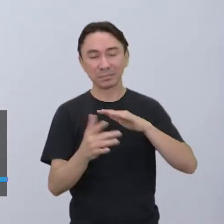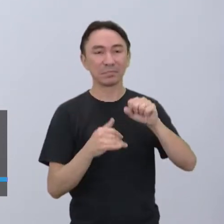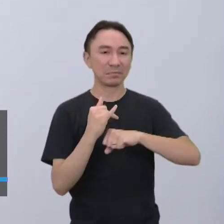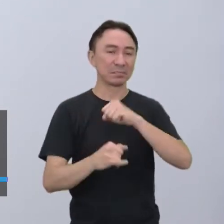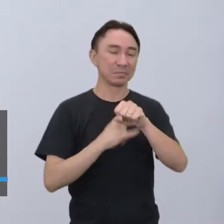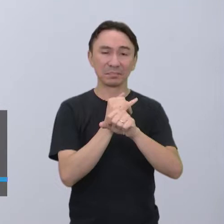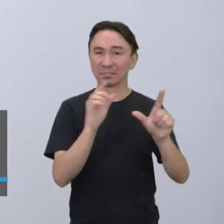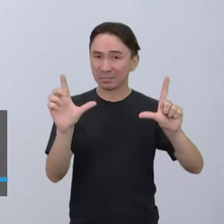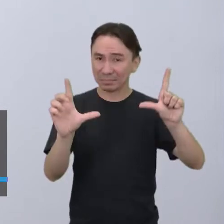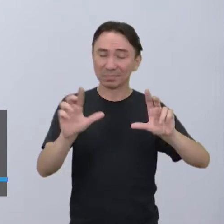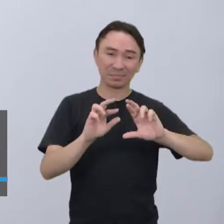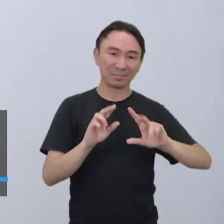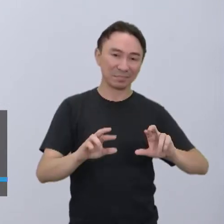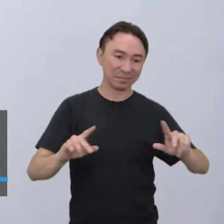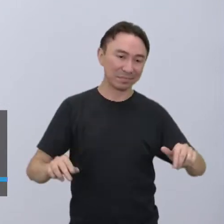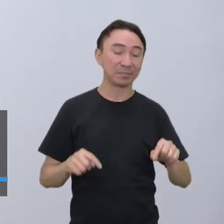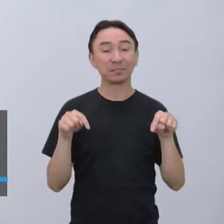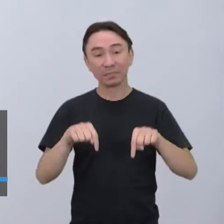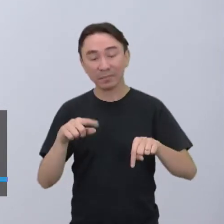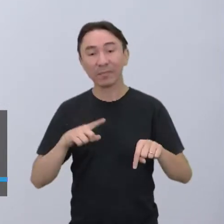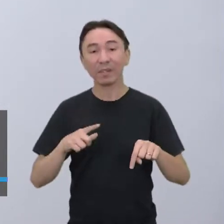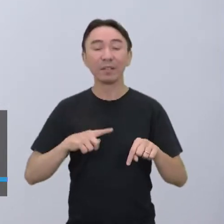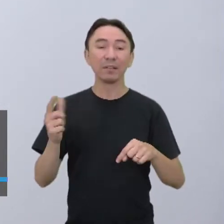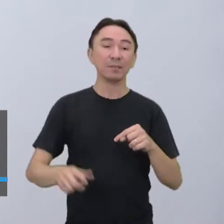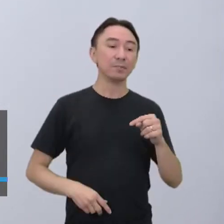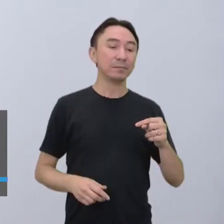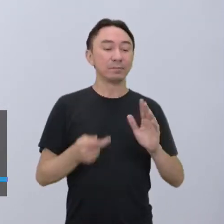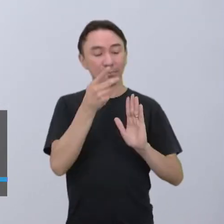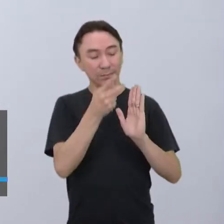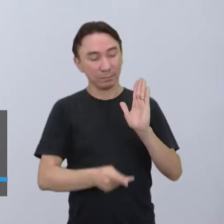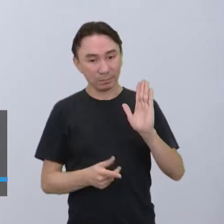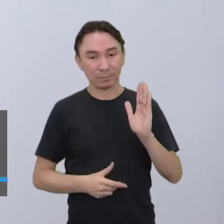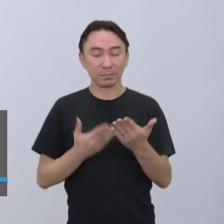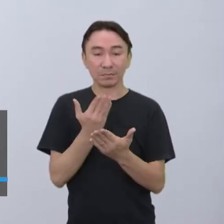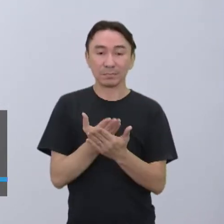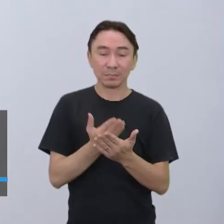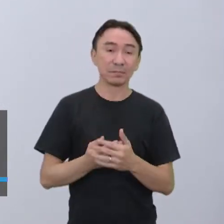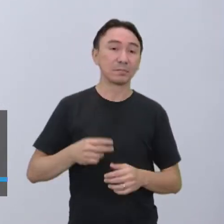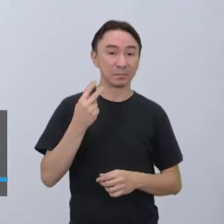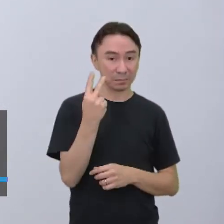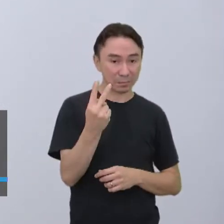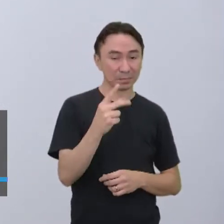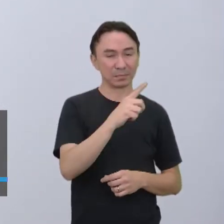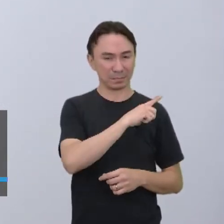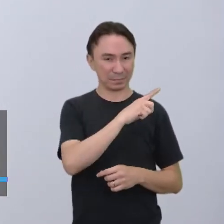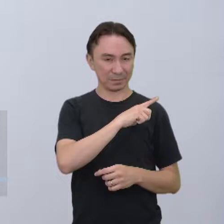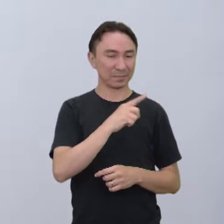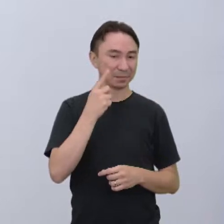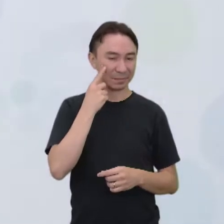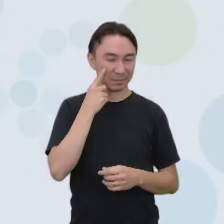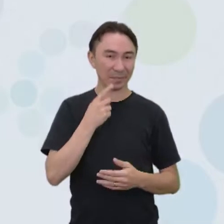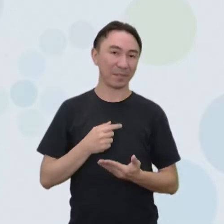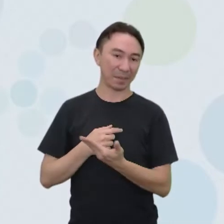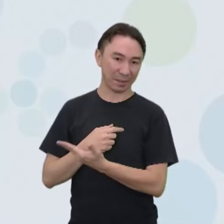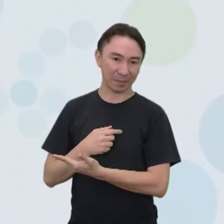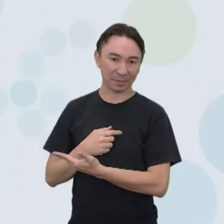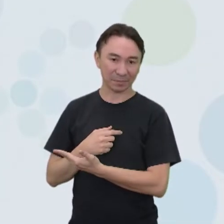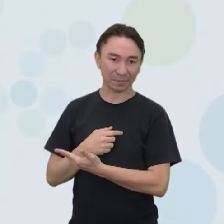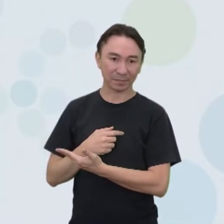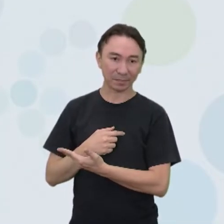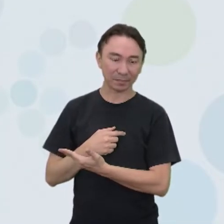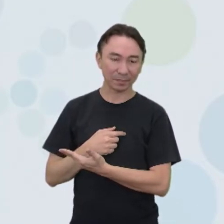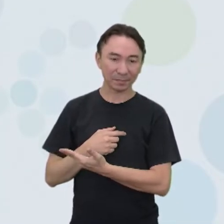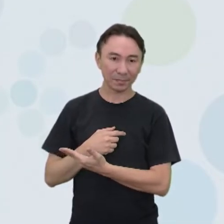um projeto de 2 aulas que se trata da integração total. Quer ver? Está na tela direitinho, olha só. Observatório da